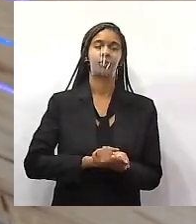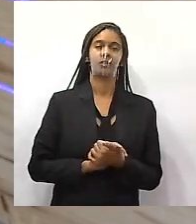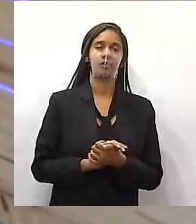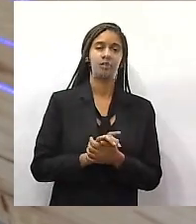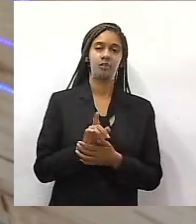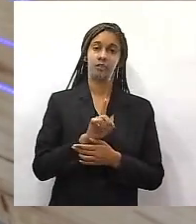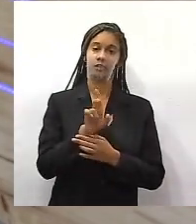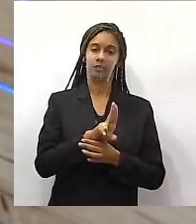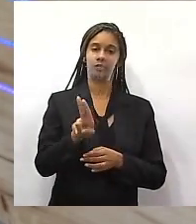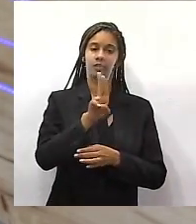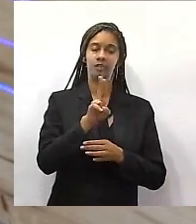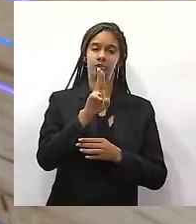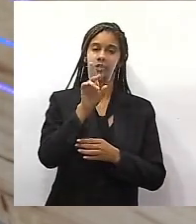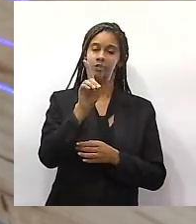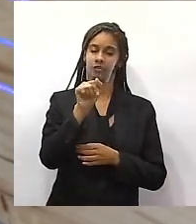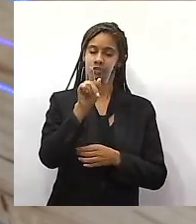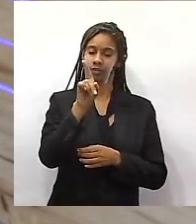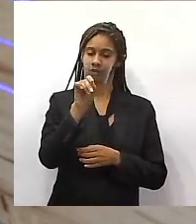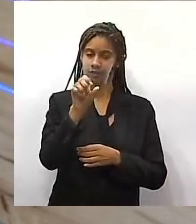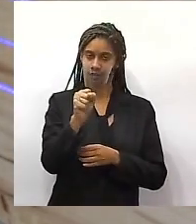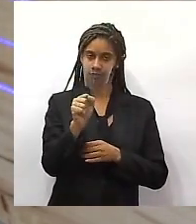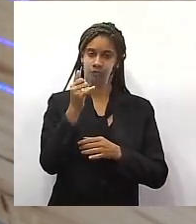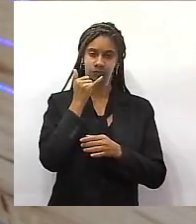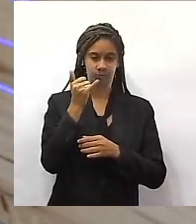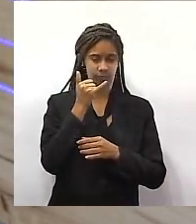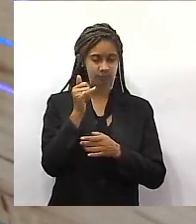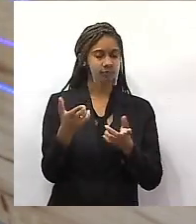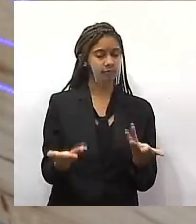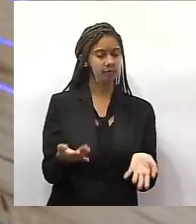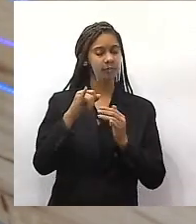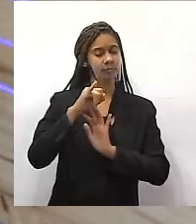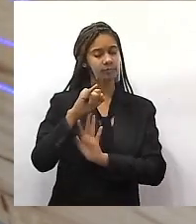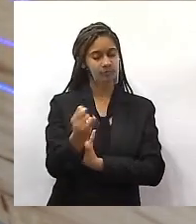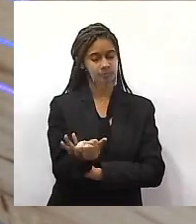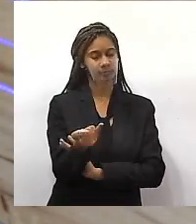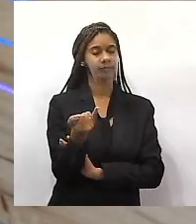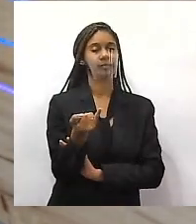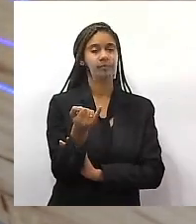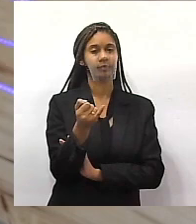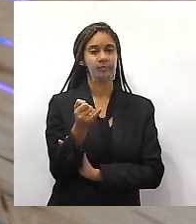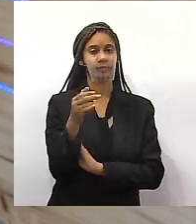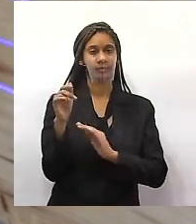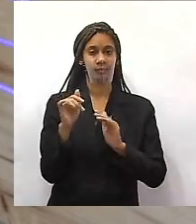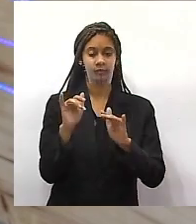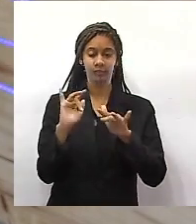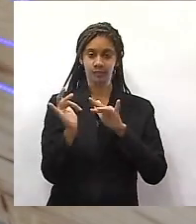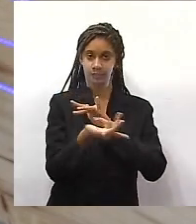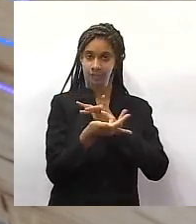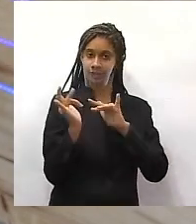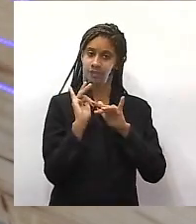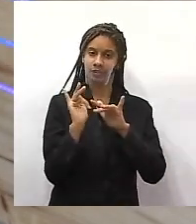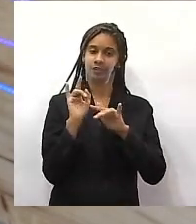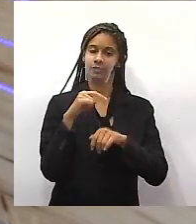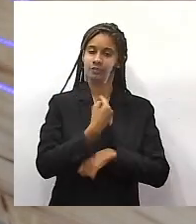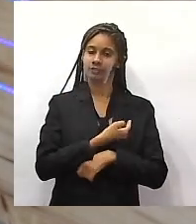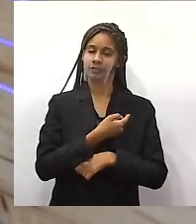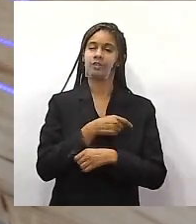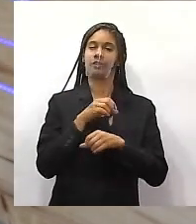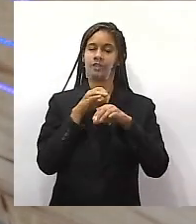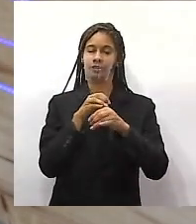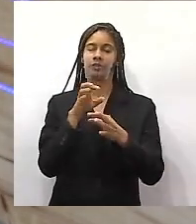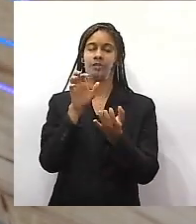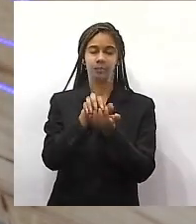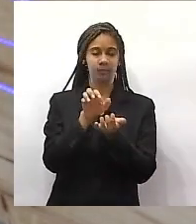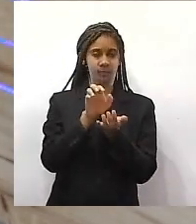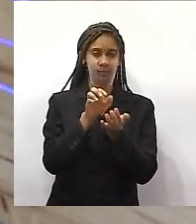móveis. E aproveita também e passa aí nas redes e segue o perfil do EducaPE, compartilha aí, dá aquele print